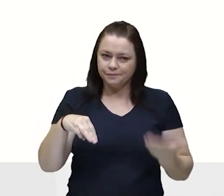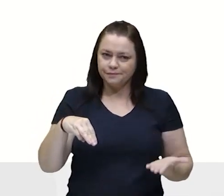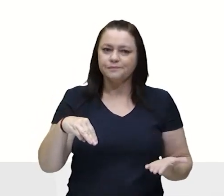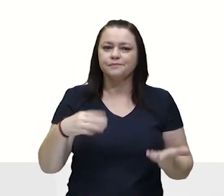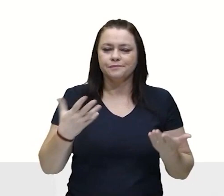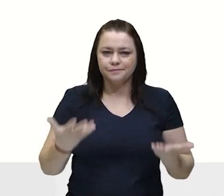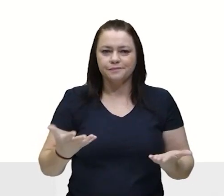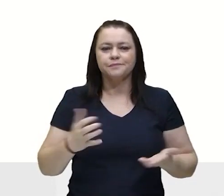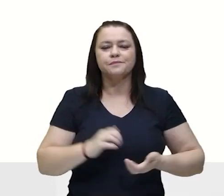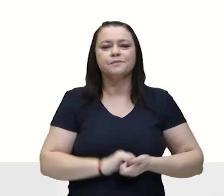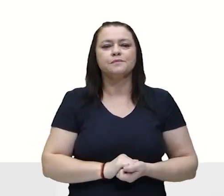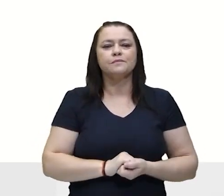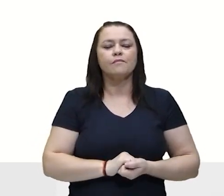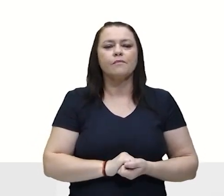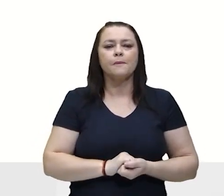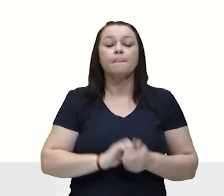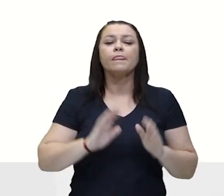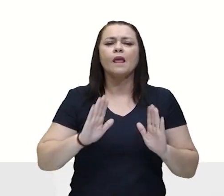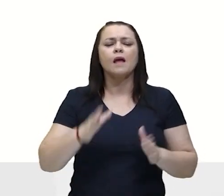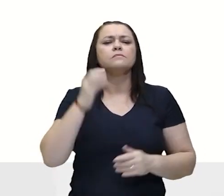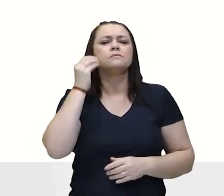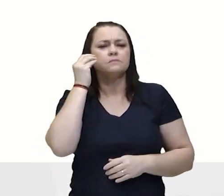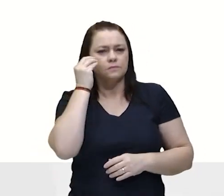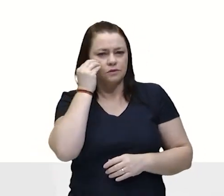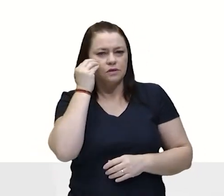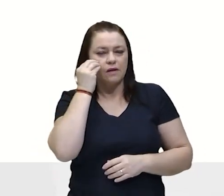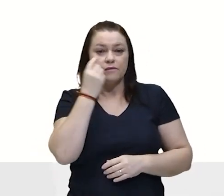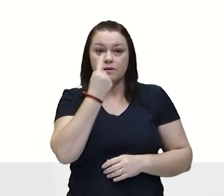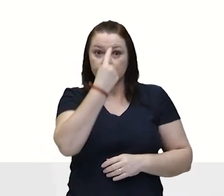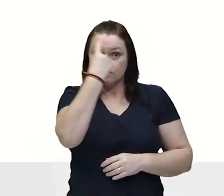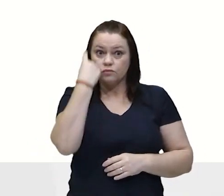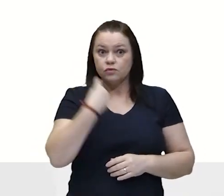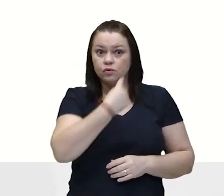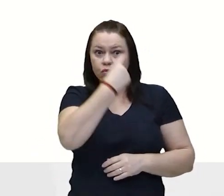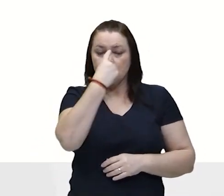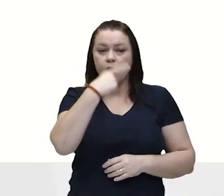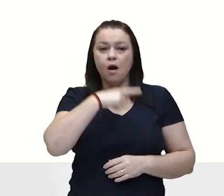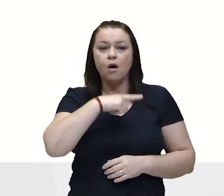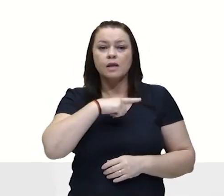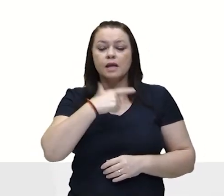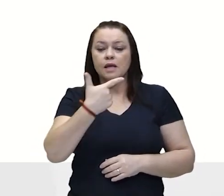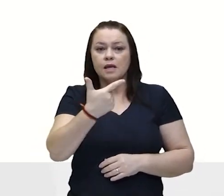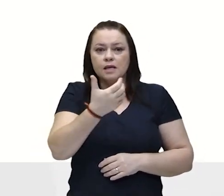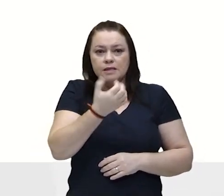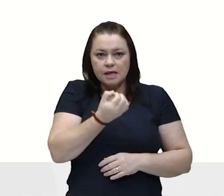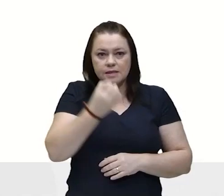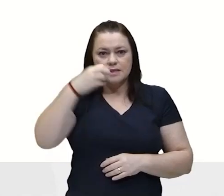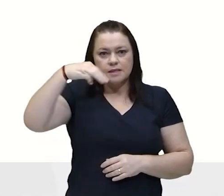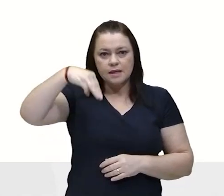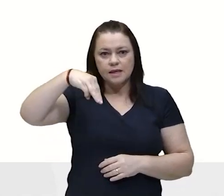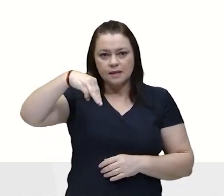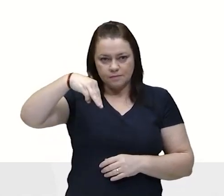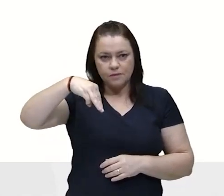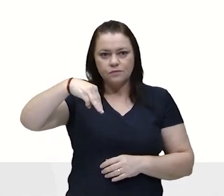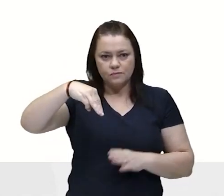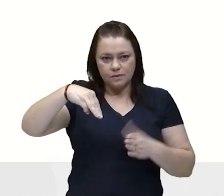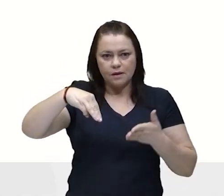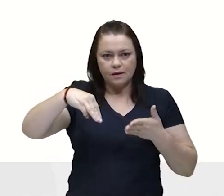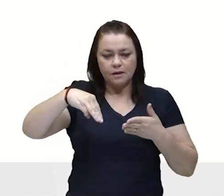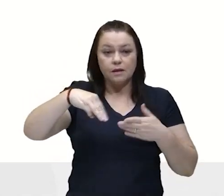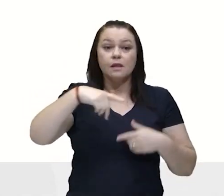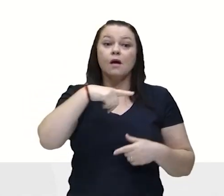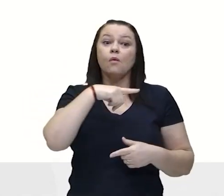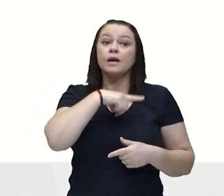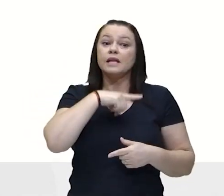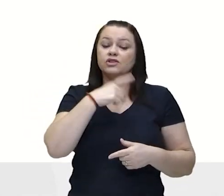bem. Nós já vimos que 1 hora tem quanto? 60 minutos. Ou seja, ele tinha